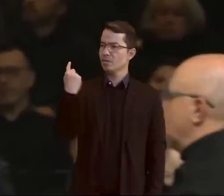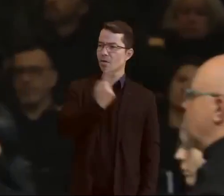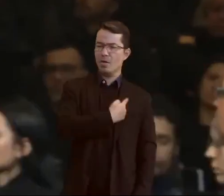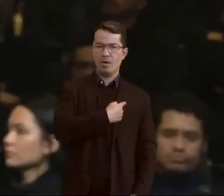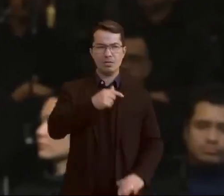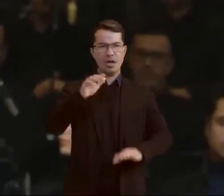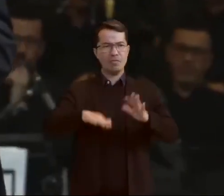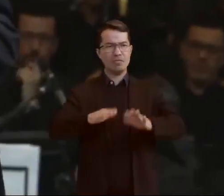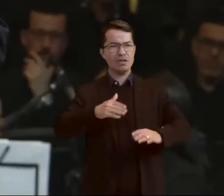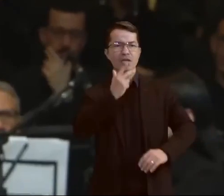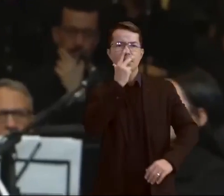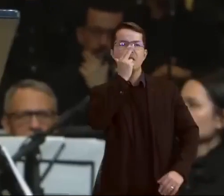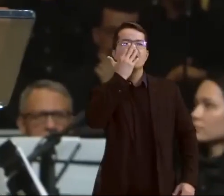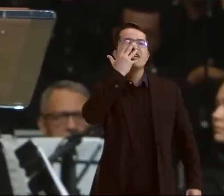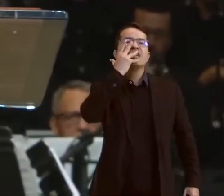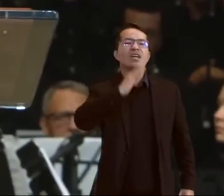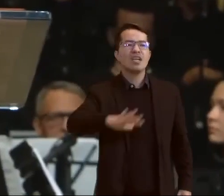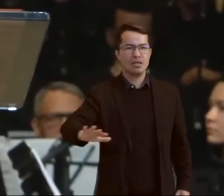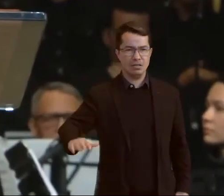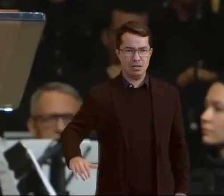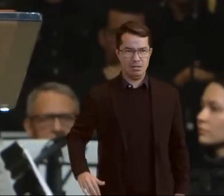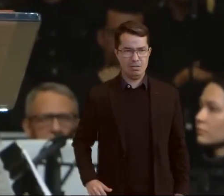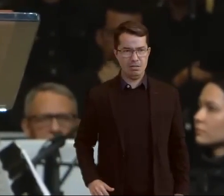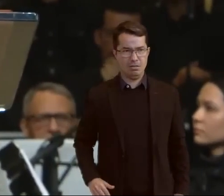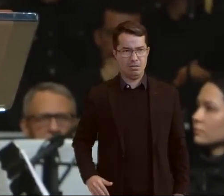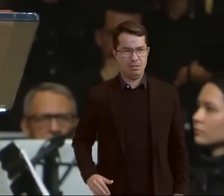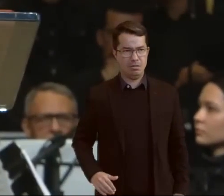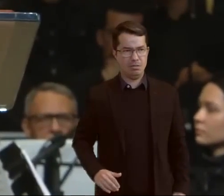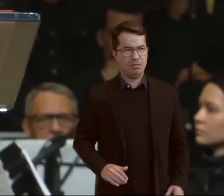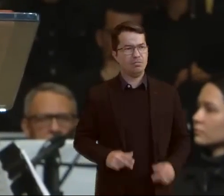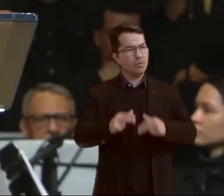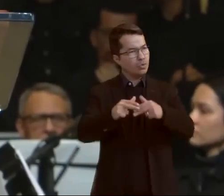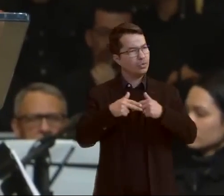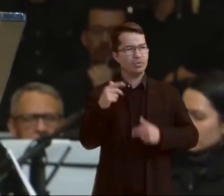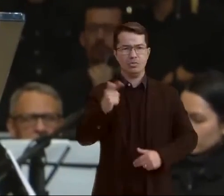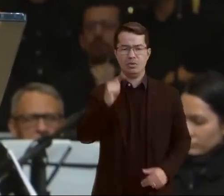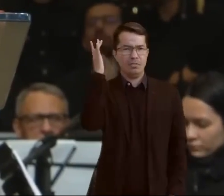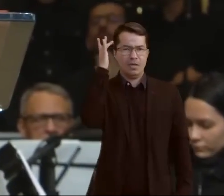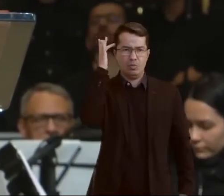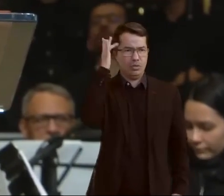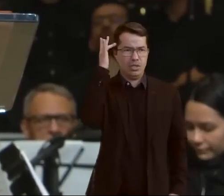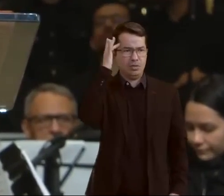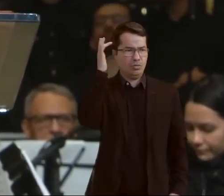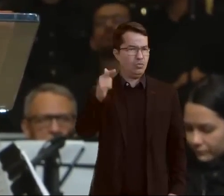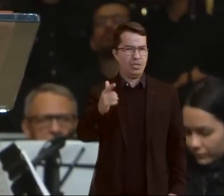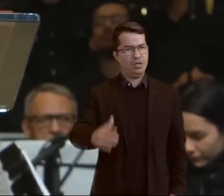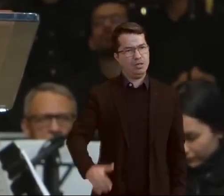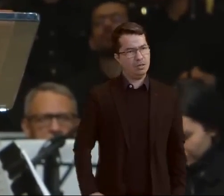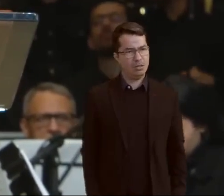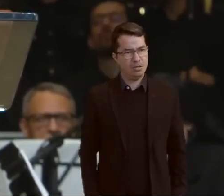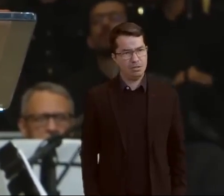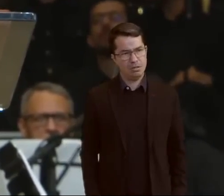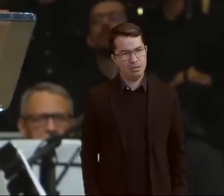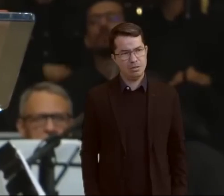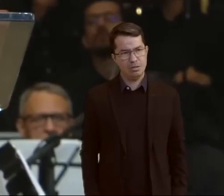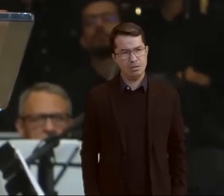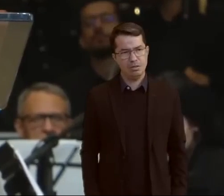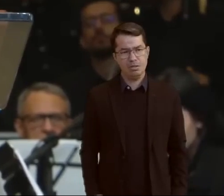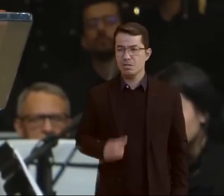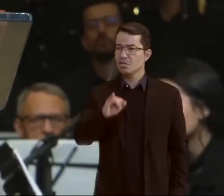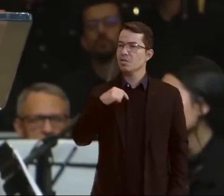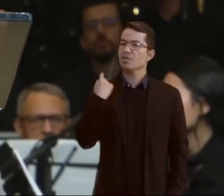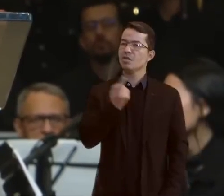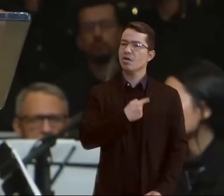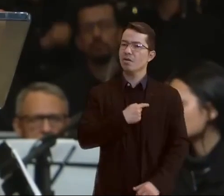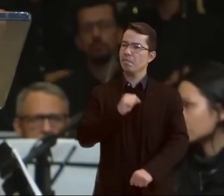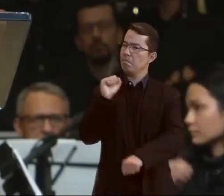às vezes a gente quer que o Senhor não entre em todas as áreas da nossa vida. E se a gente para de crescer, nós somos